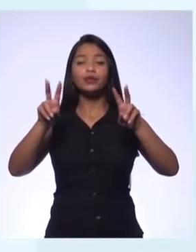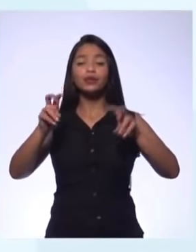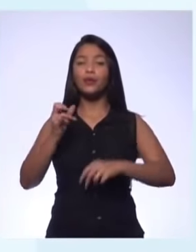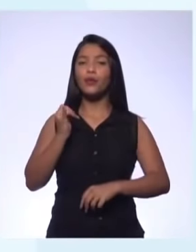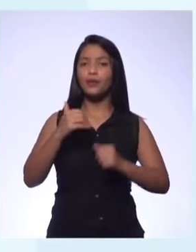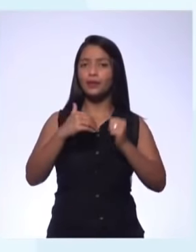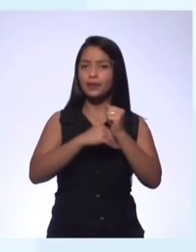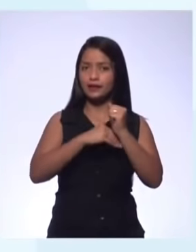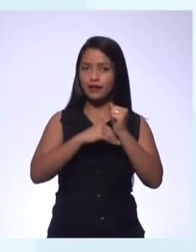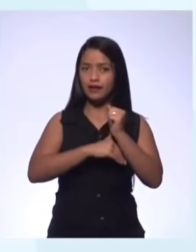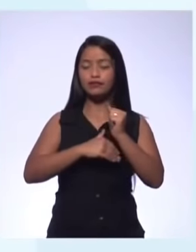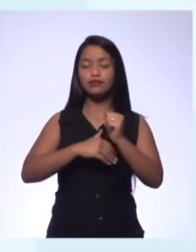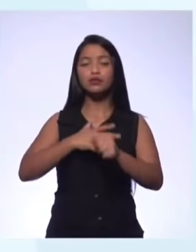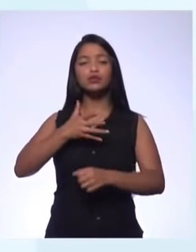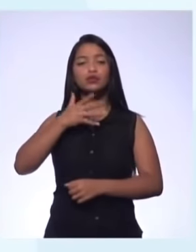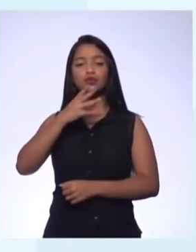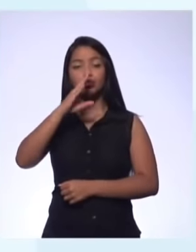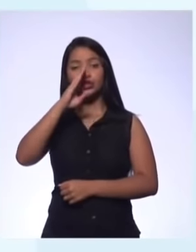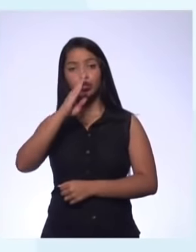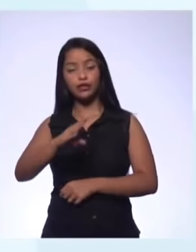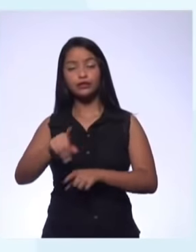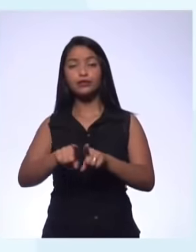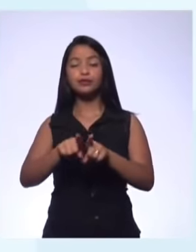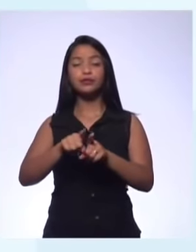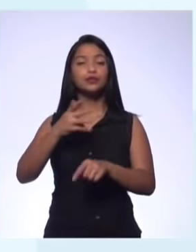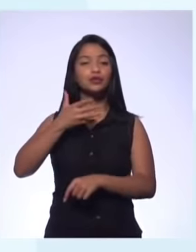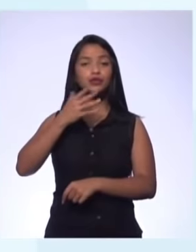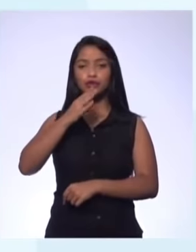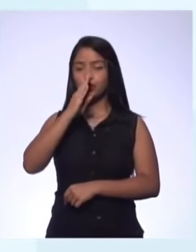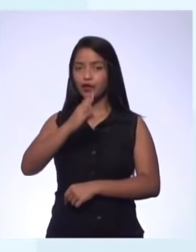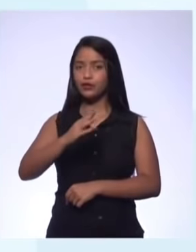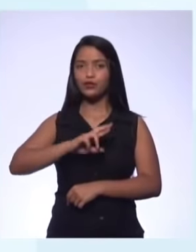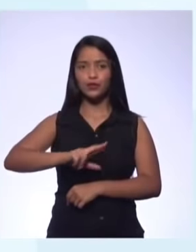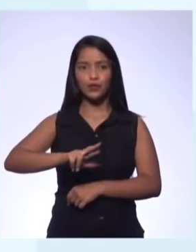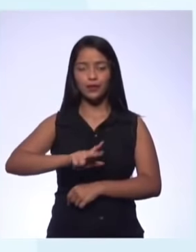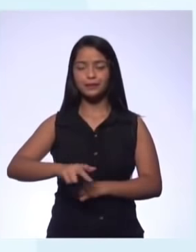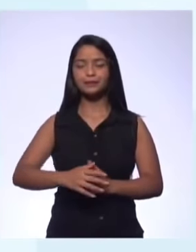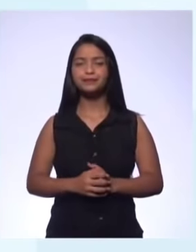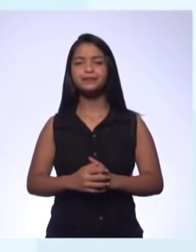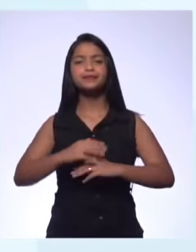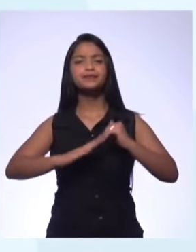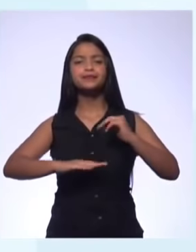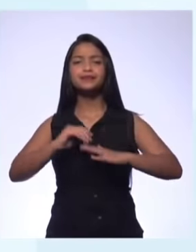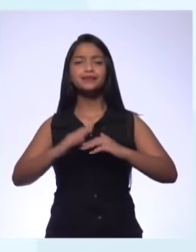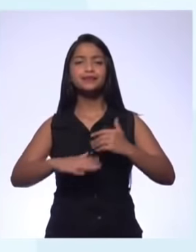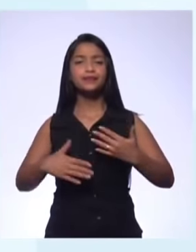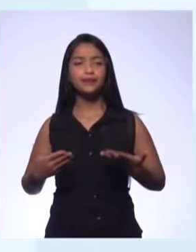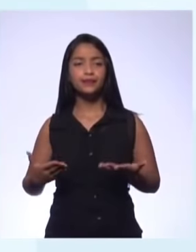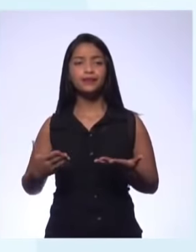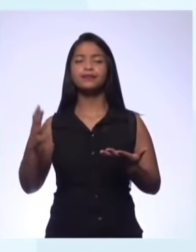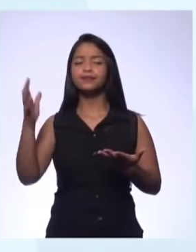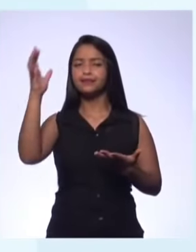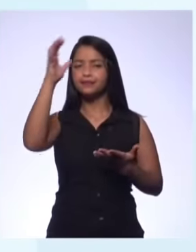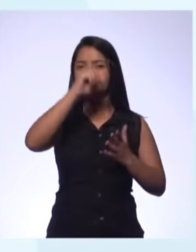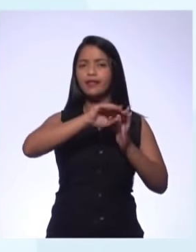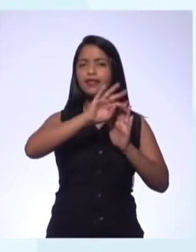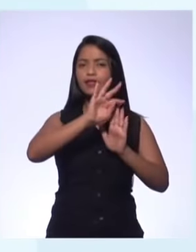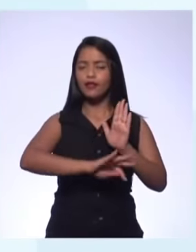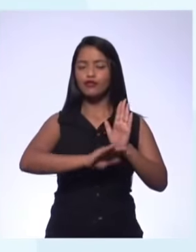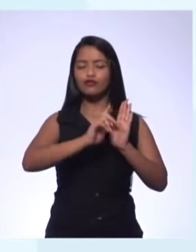direto e discurso indireto, sexto ano. A habilidade que vamos acionar será pontuar adequadamente textos de